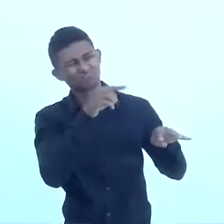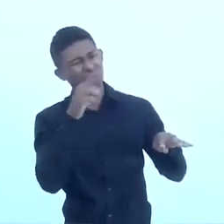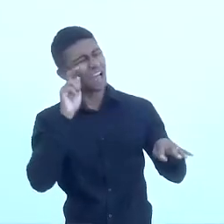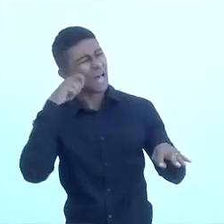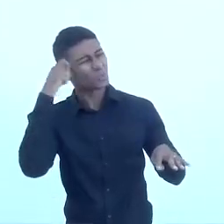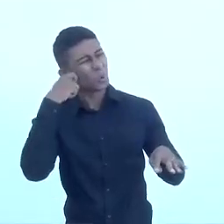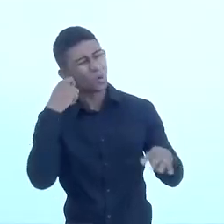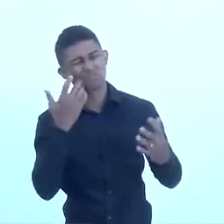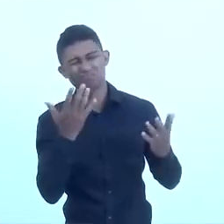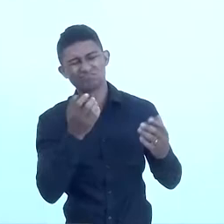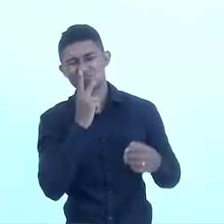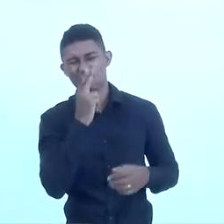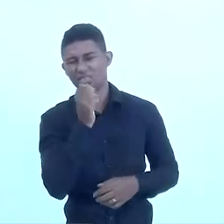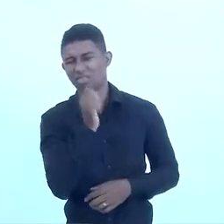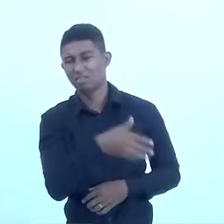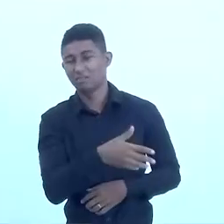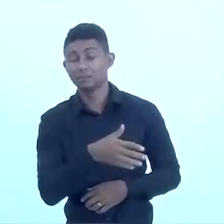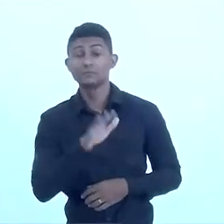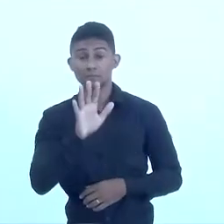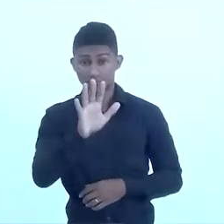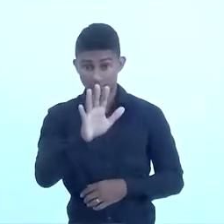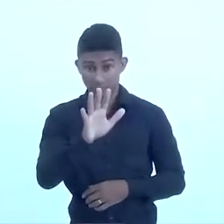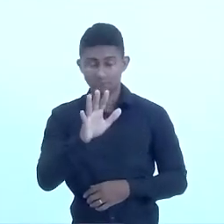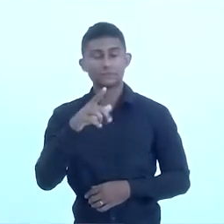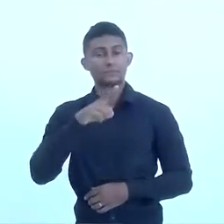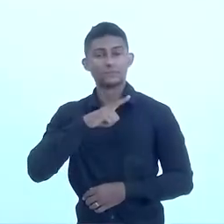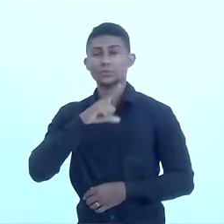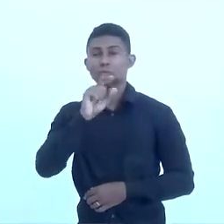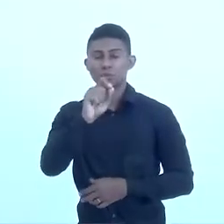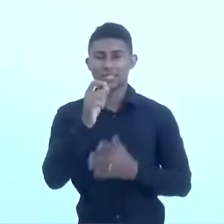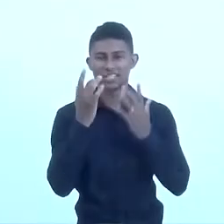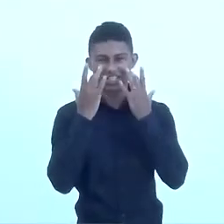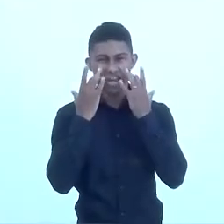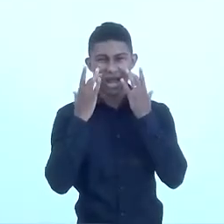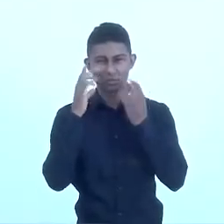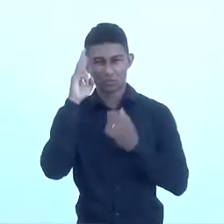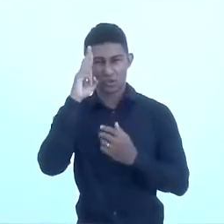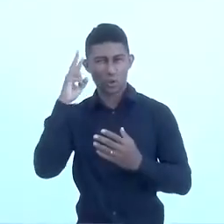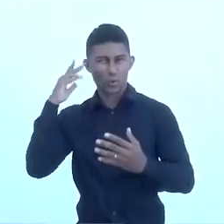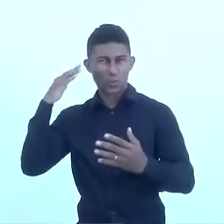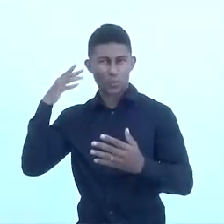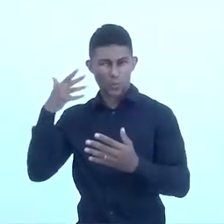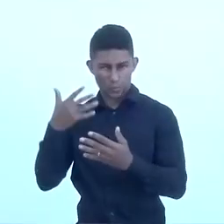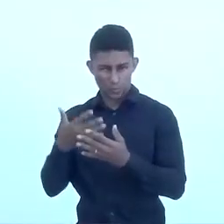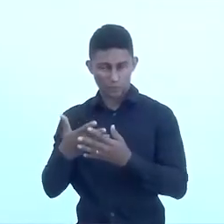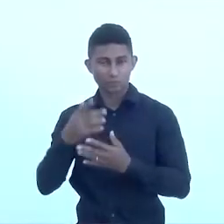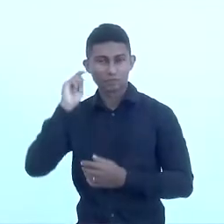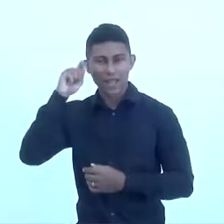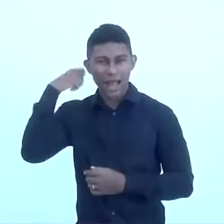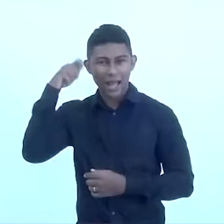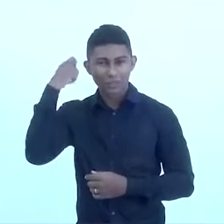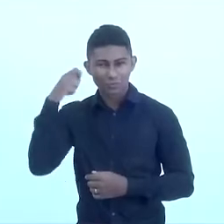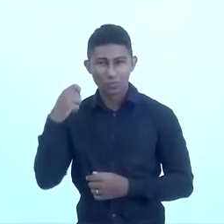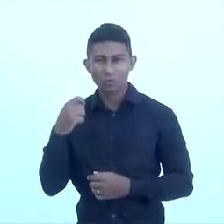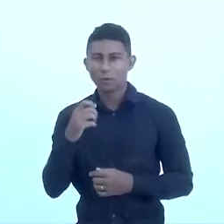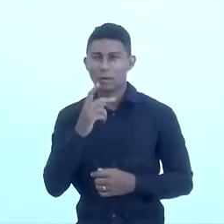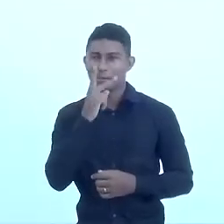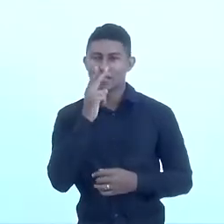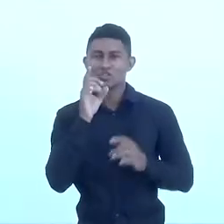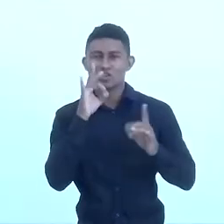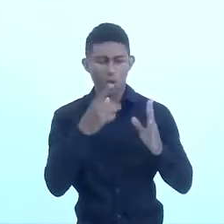a partir do momento que há um momento na história do teatro em que o ator deixa de ser apenas